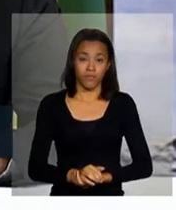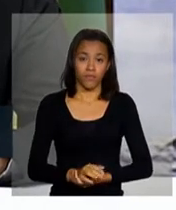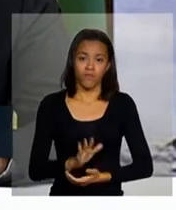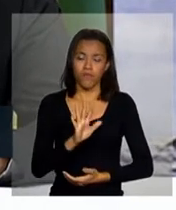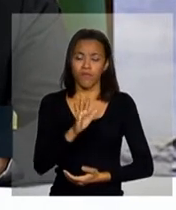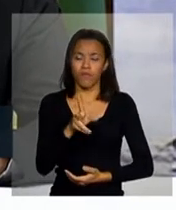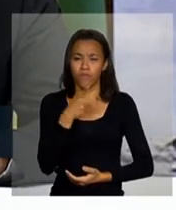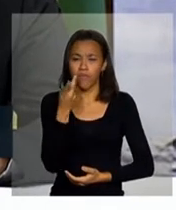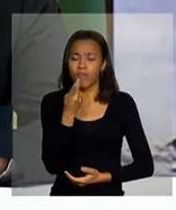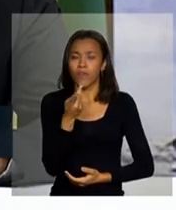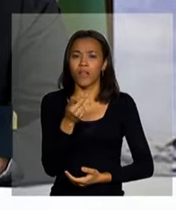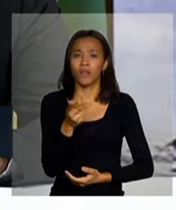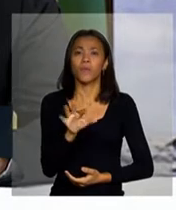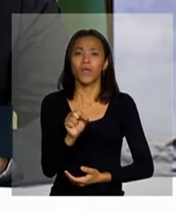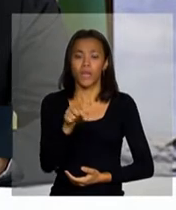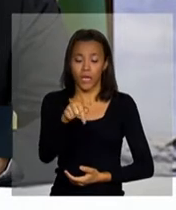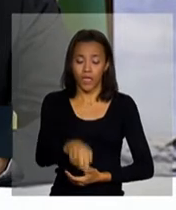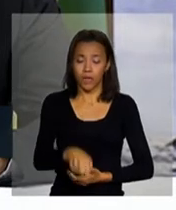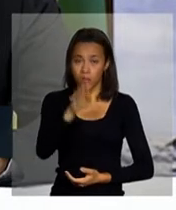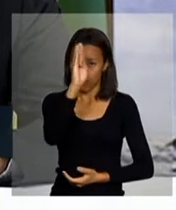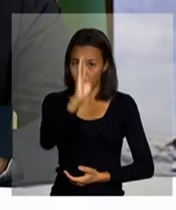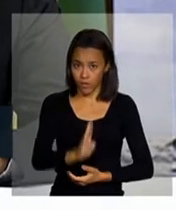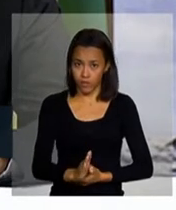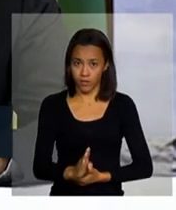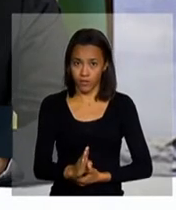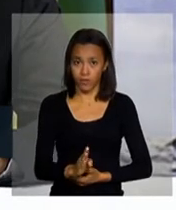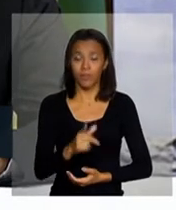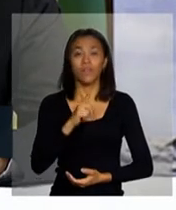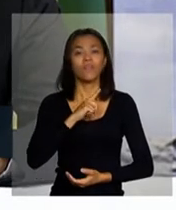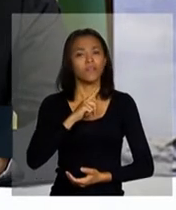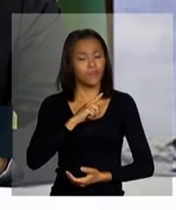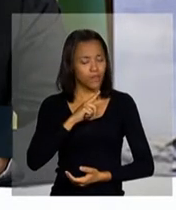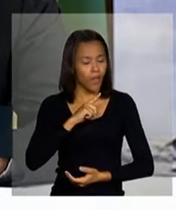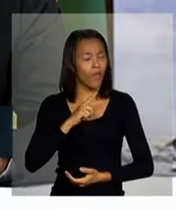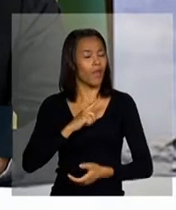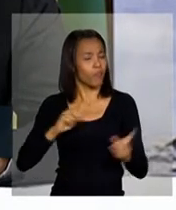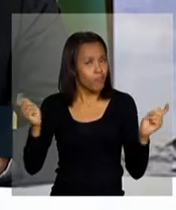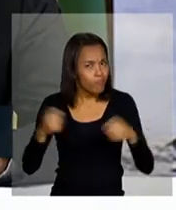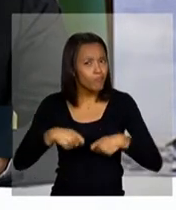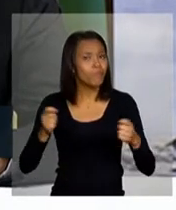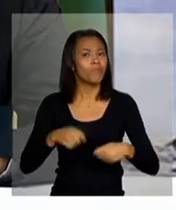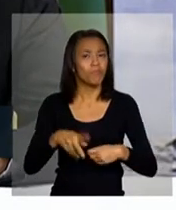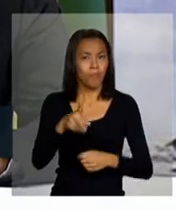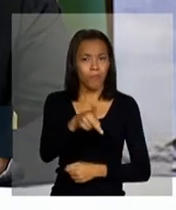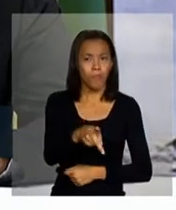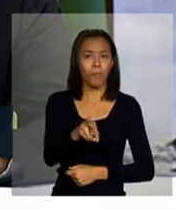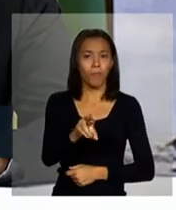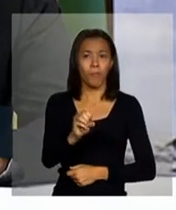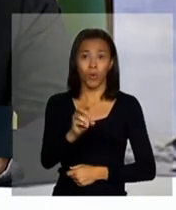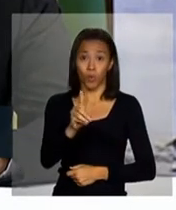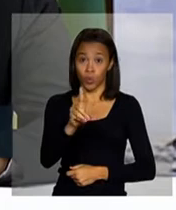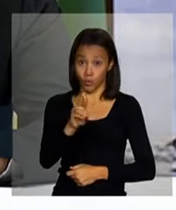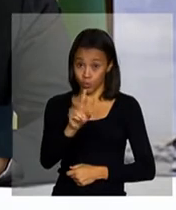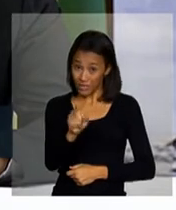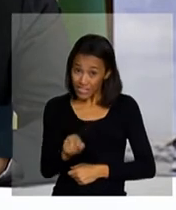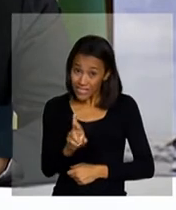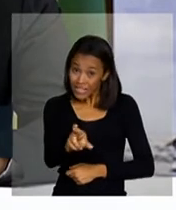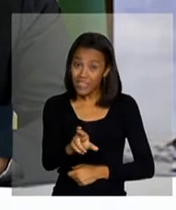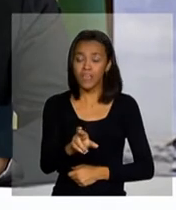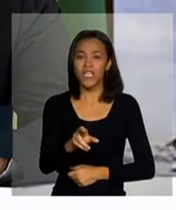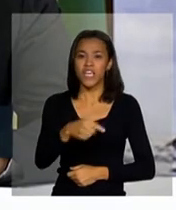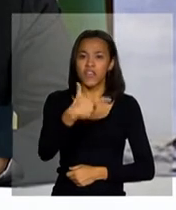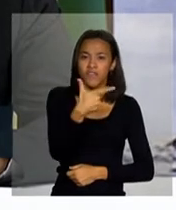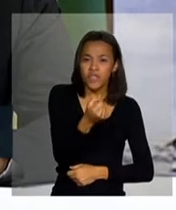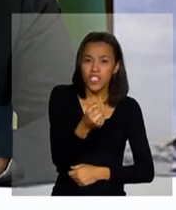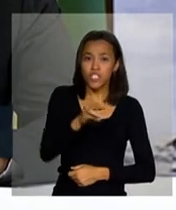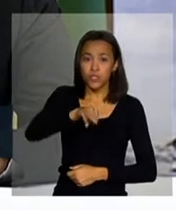estima que o Brasil tem condições de produzir 20 milhões de toneladas